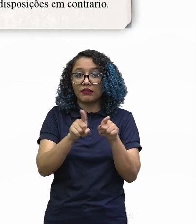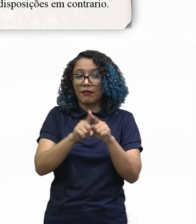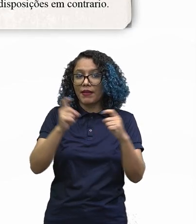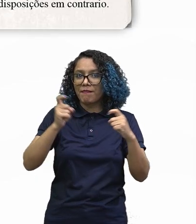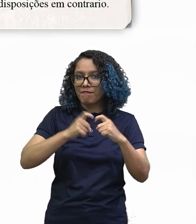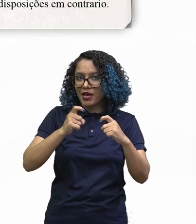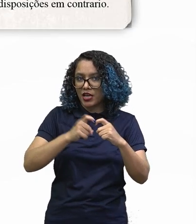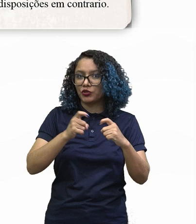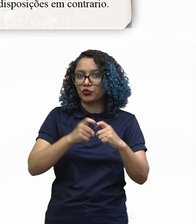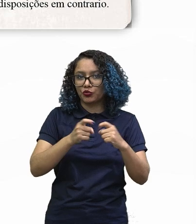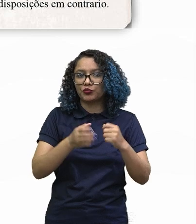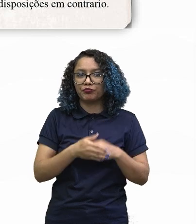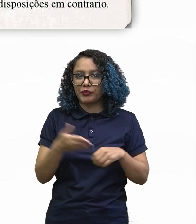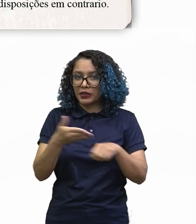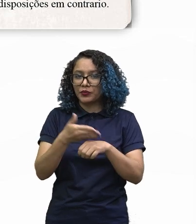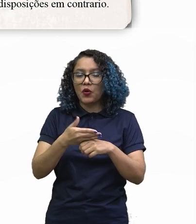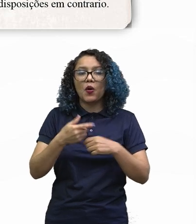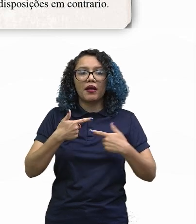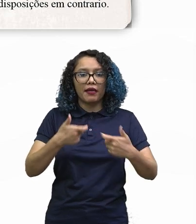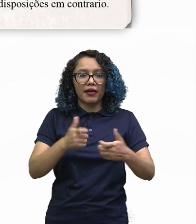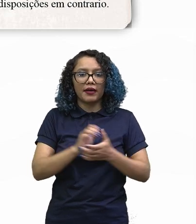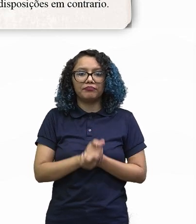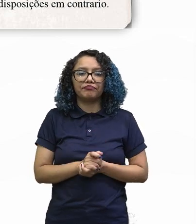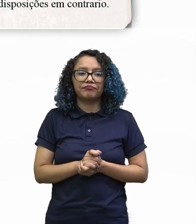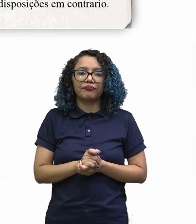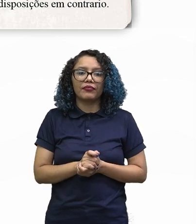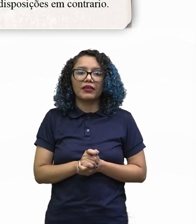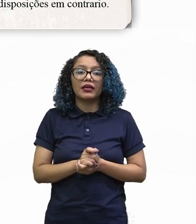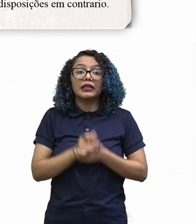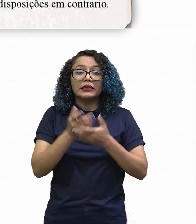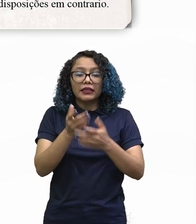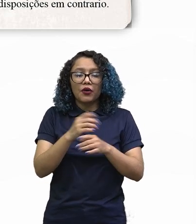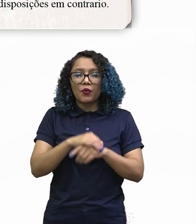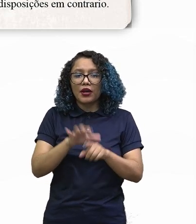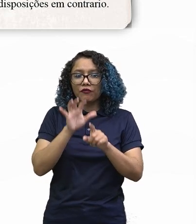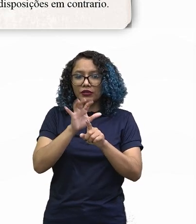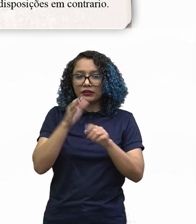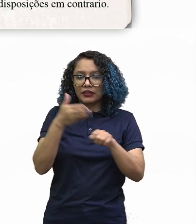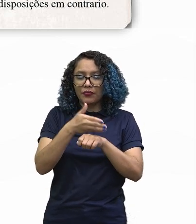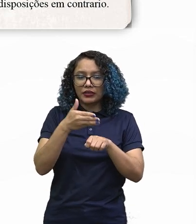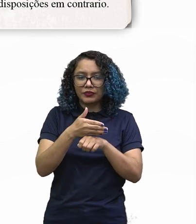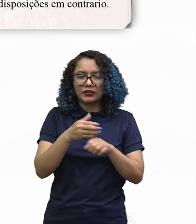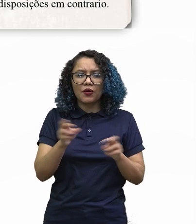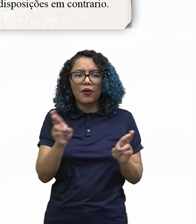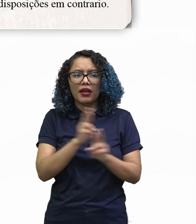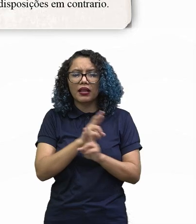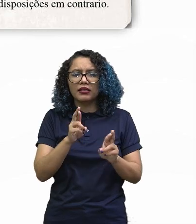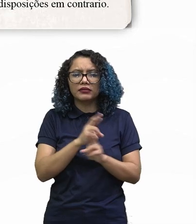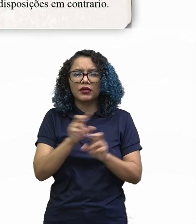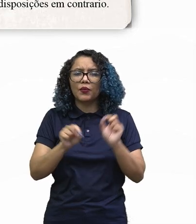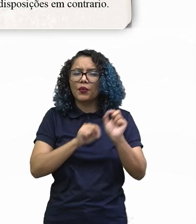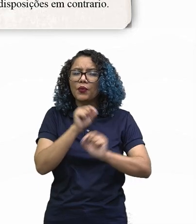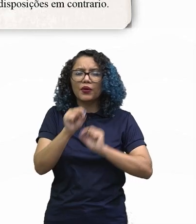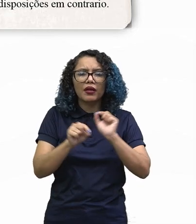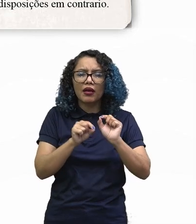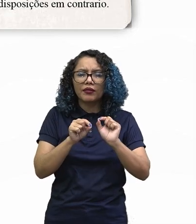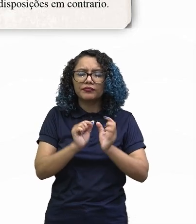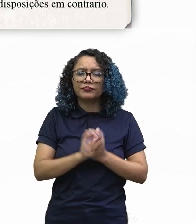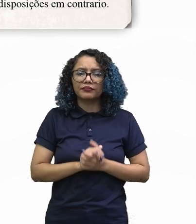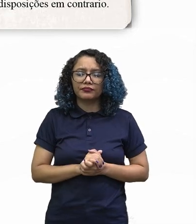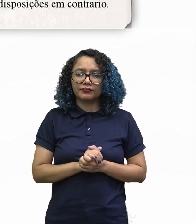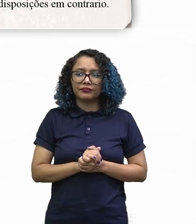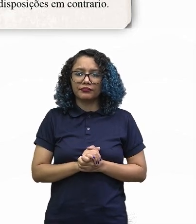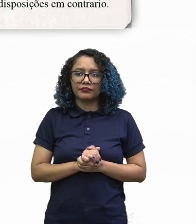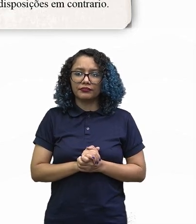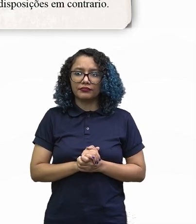da participação do Brasil estão relacionados principalmente a um fortalecimento